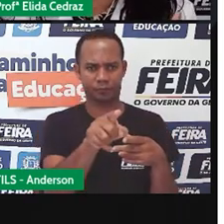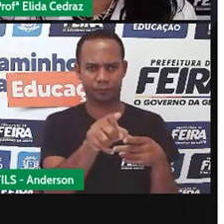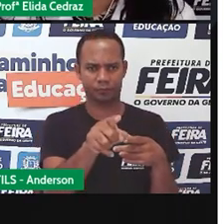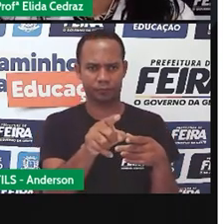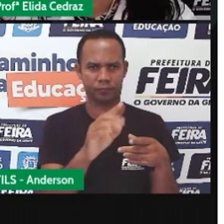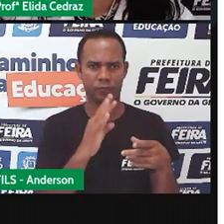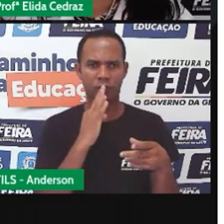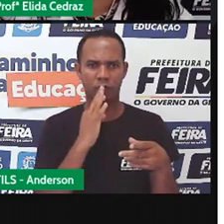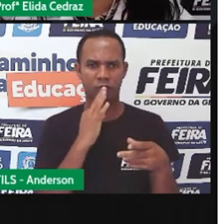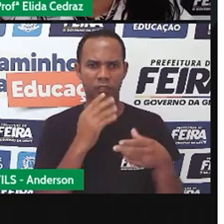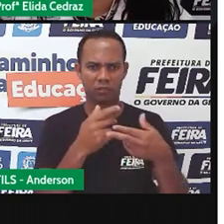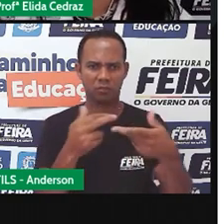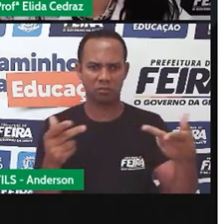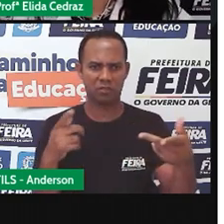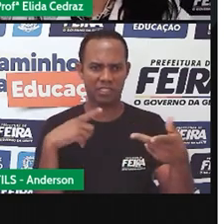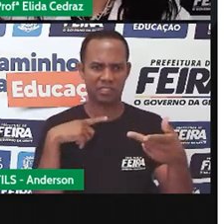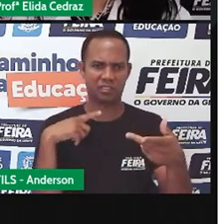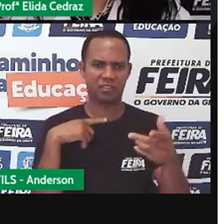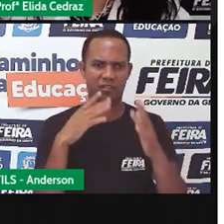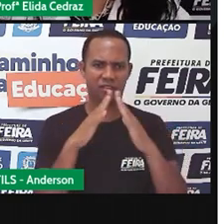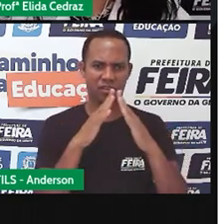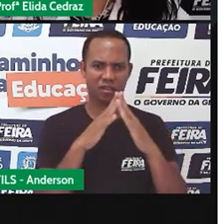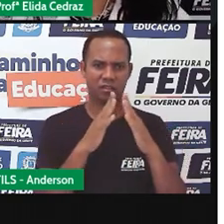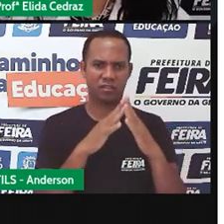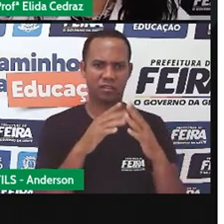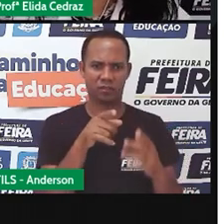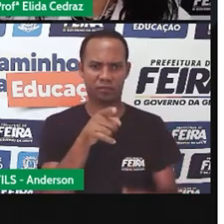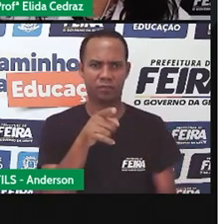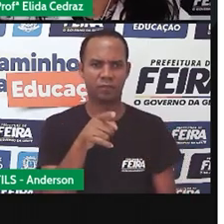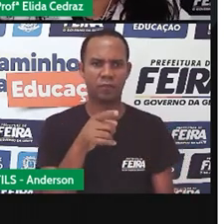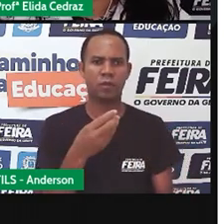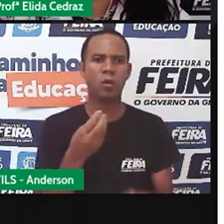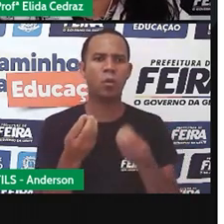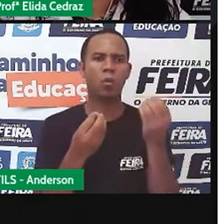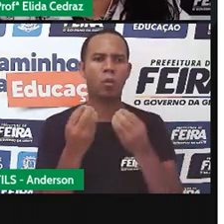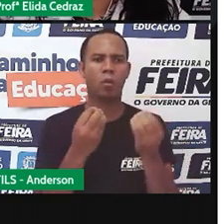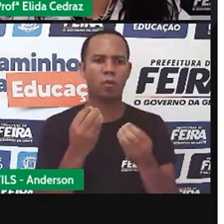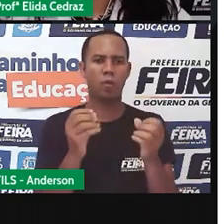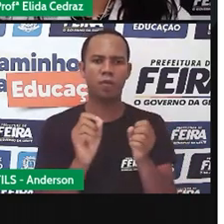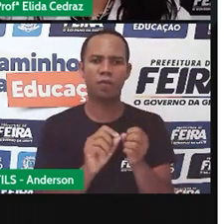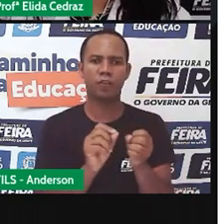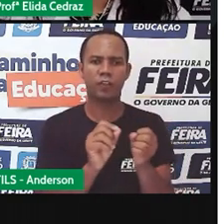desses objetos? Esses são feitos de madeira.